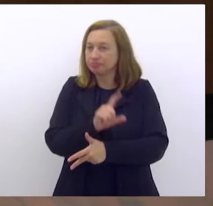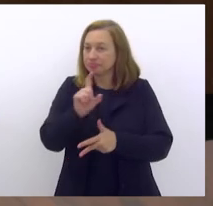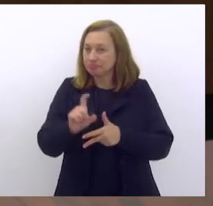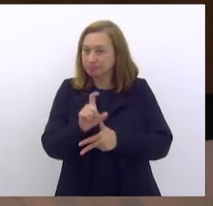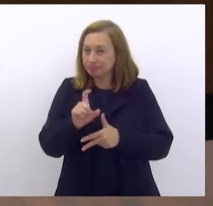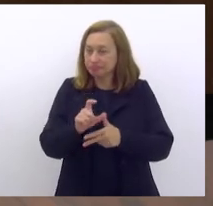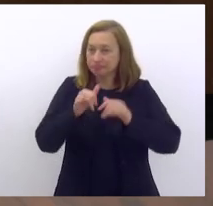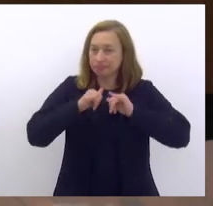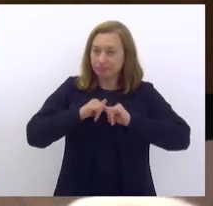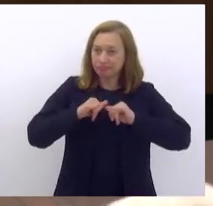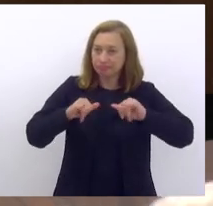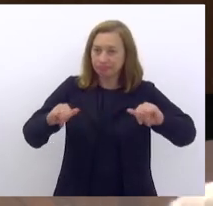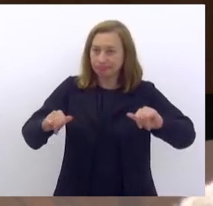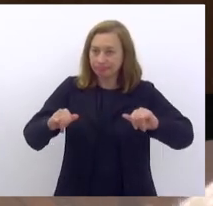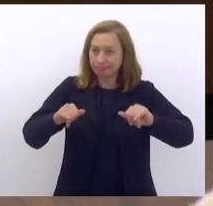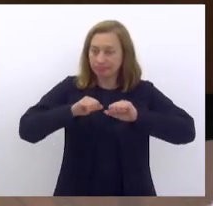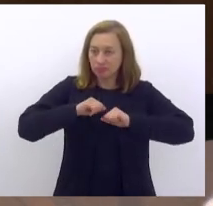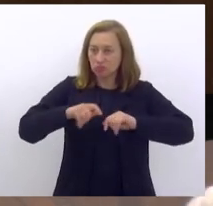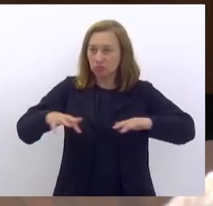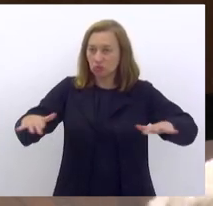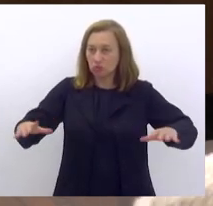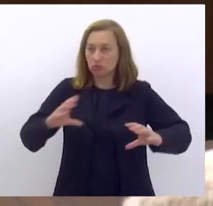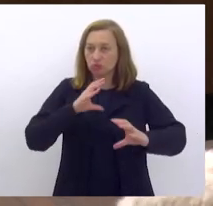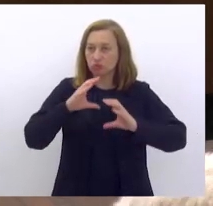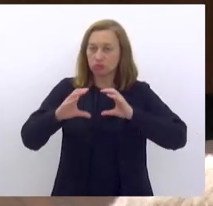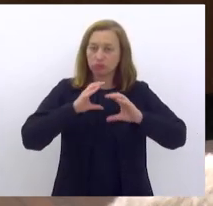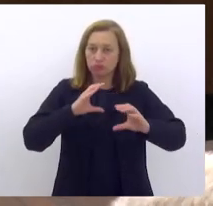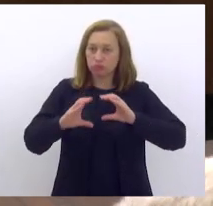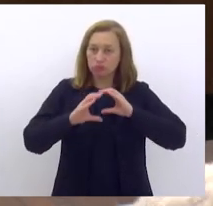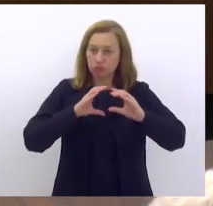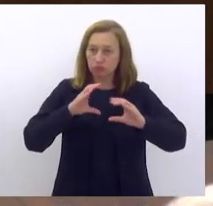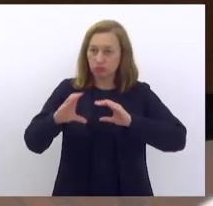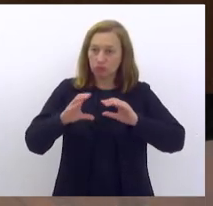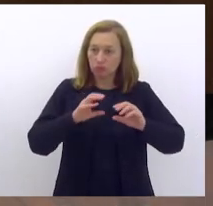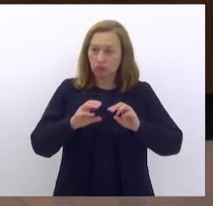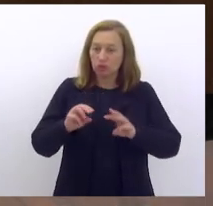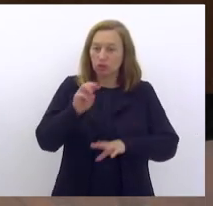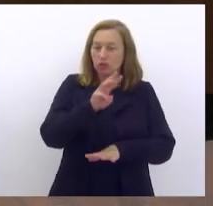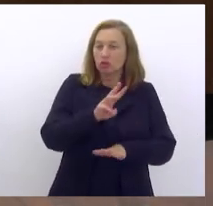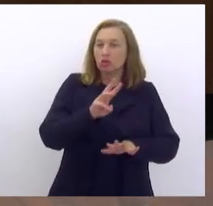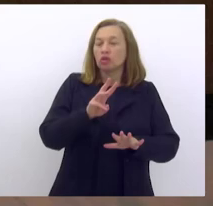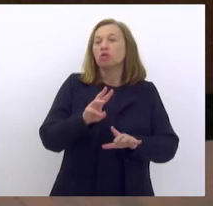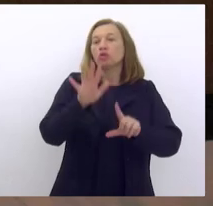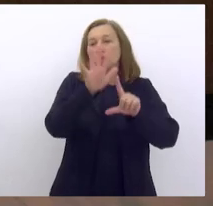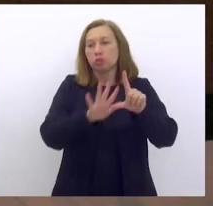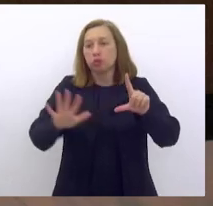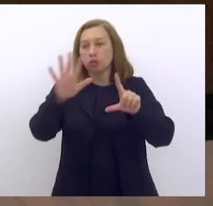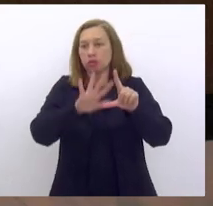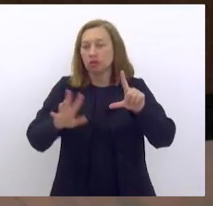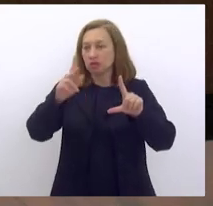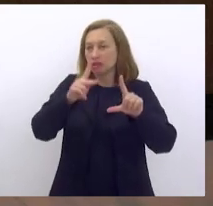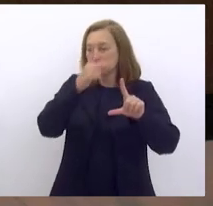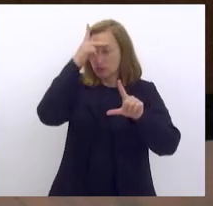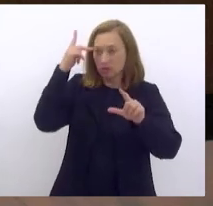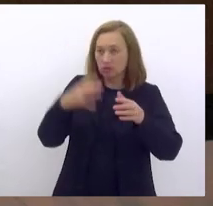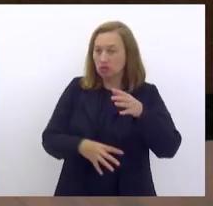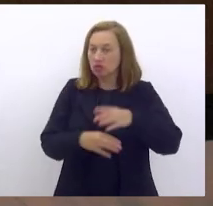a divulgar nos meios de comunicação o portal dos desaparecidos, e a outra